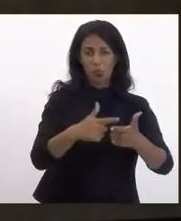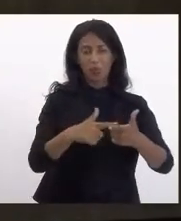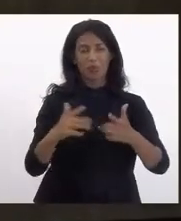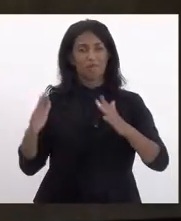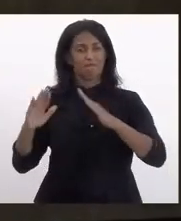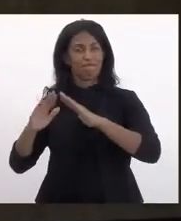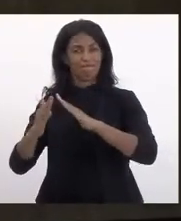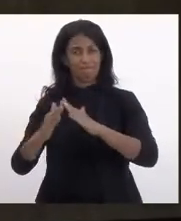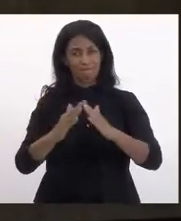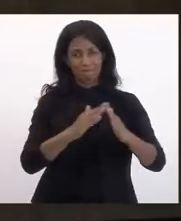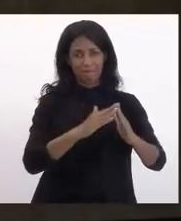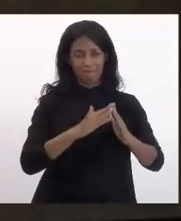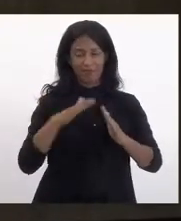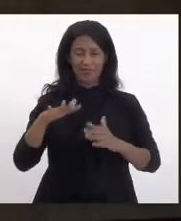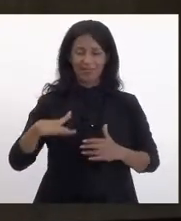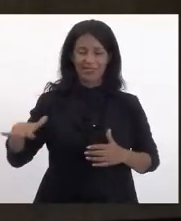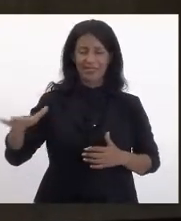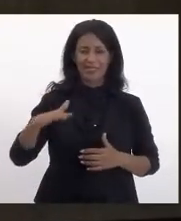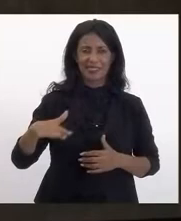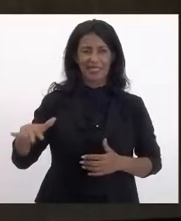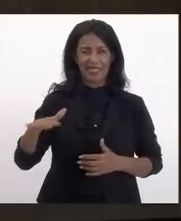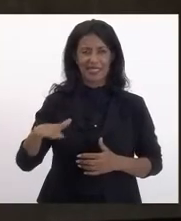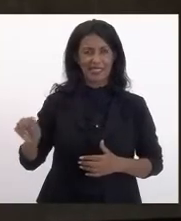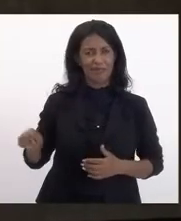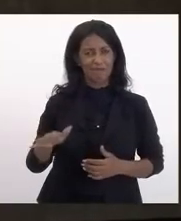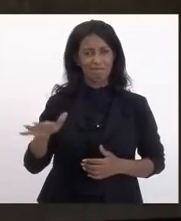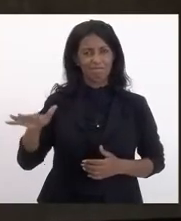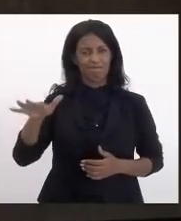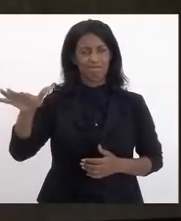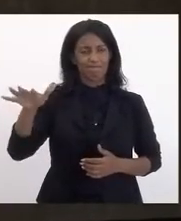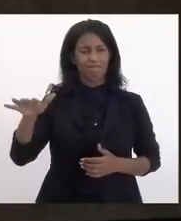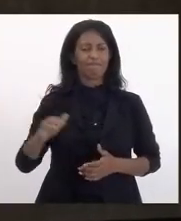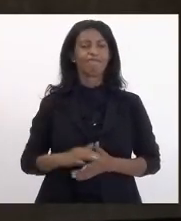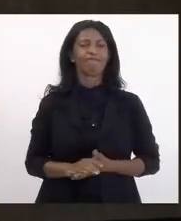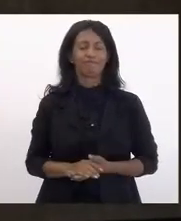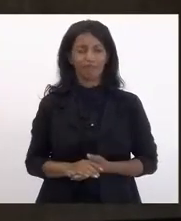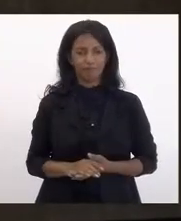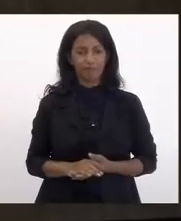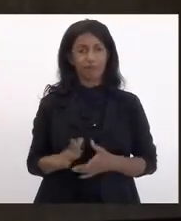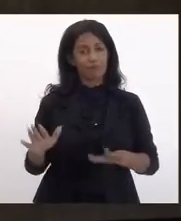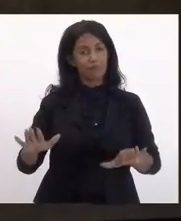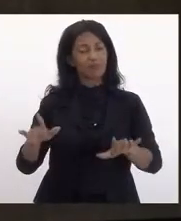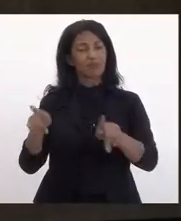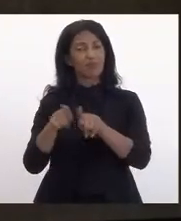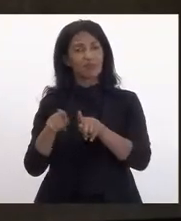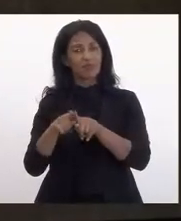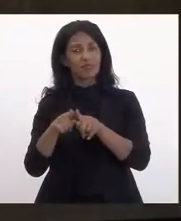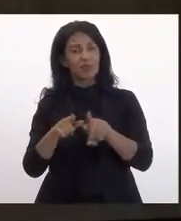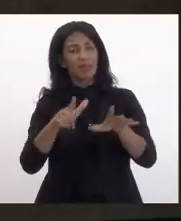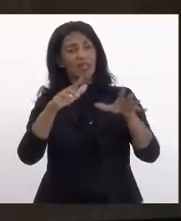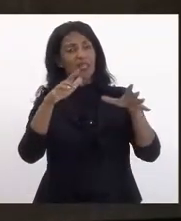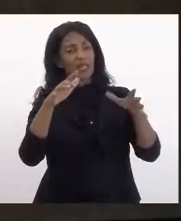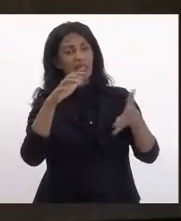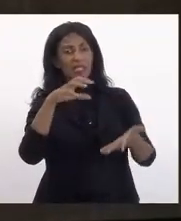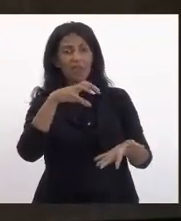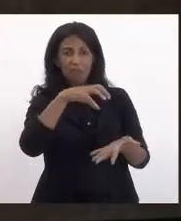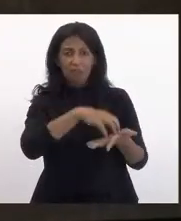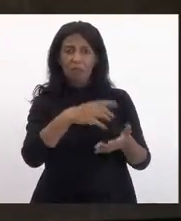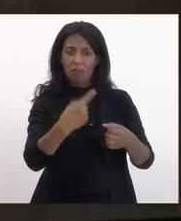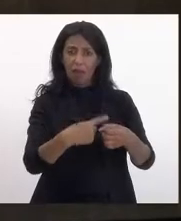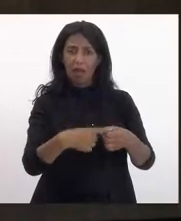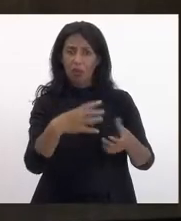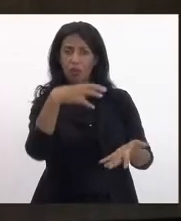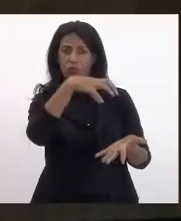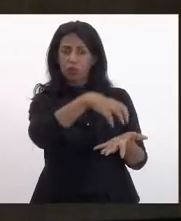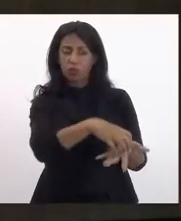habitacional, sobretudo em áreas populares, no entorno das regiões metropolitanas, mas, às vezes, mesmo em bairros centrais da região metropolitana.